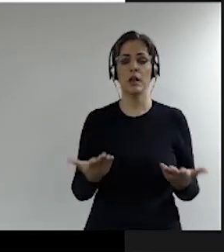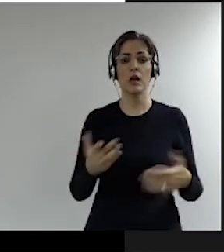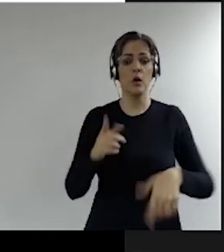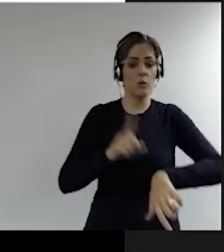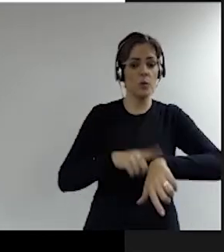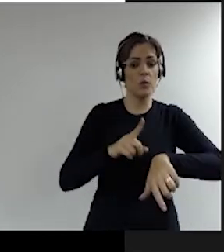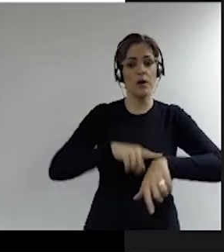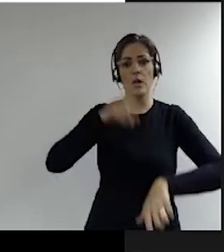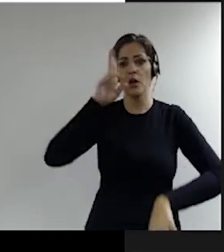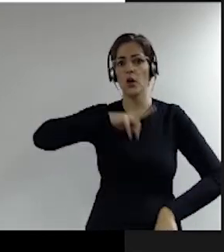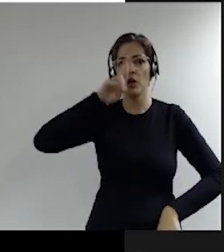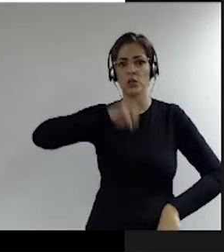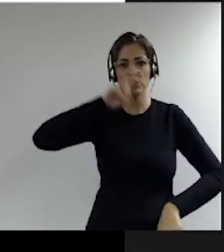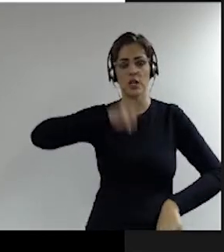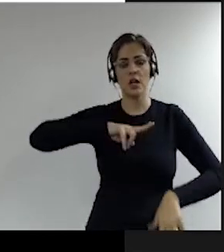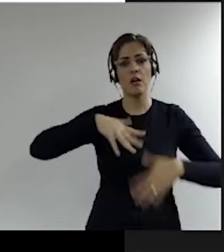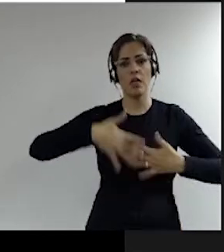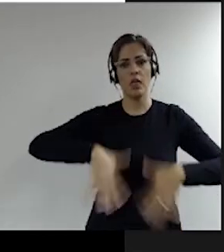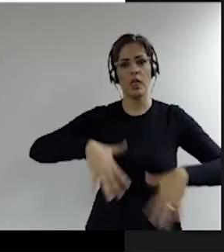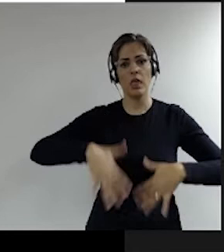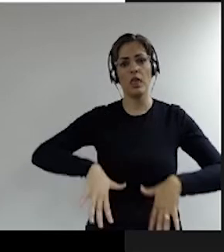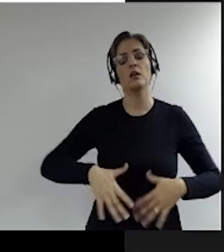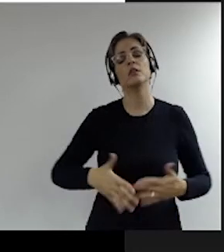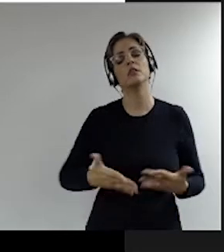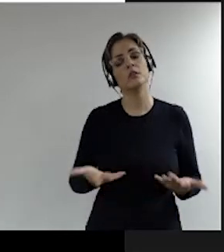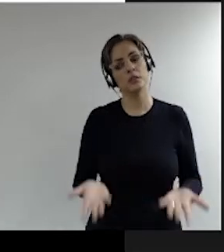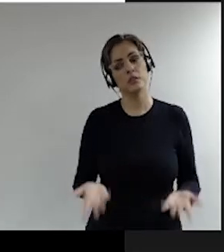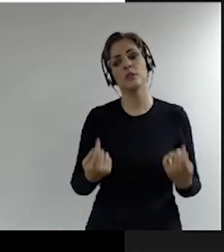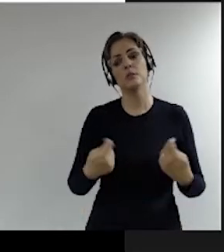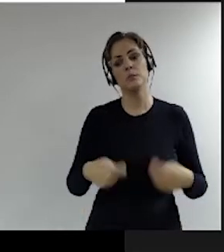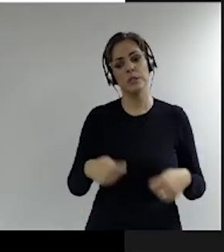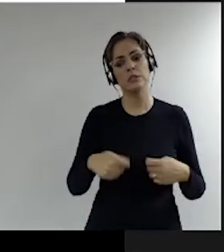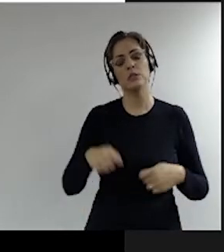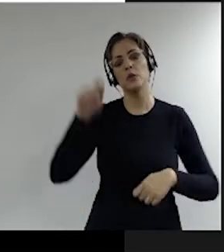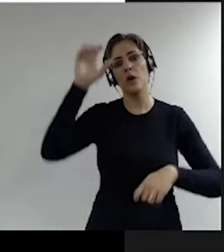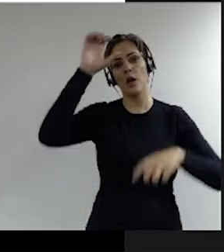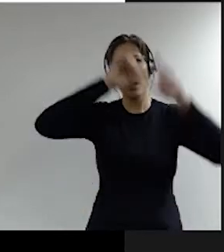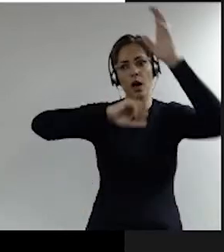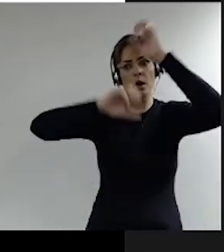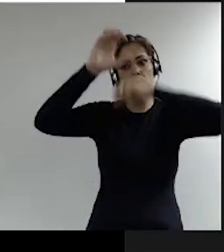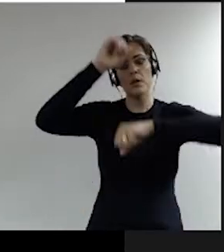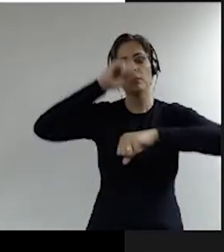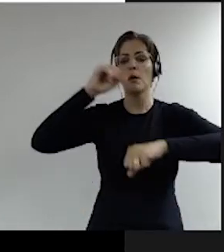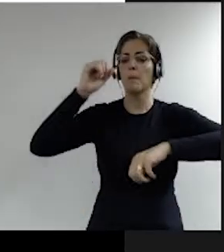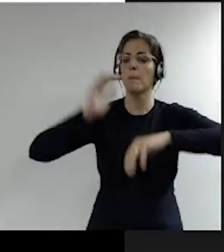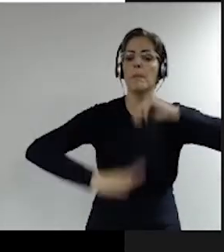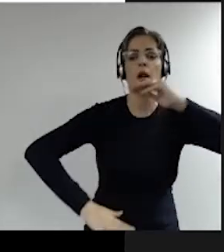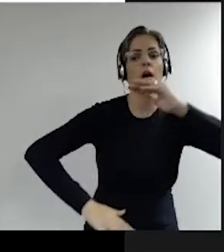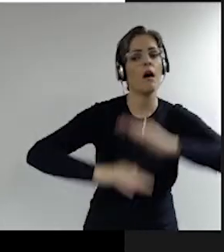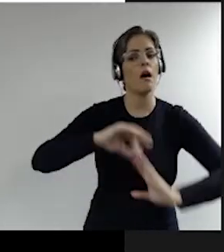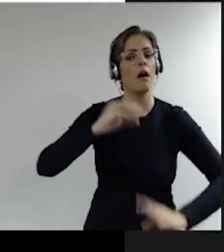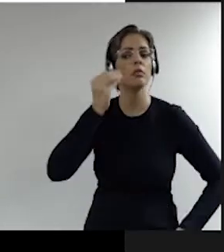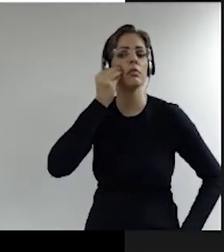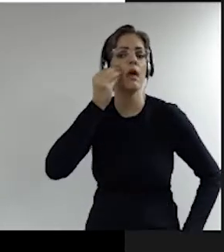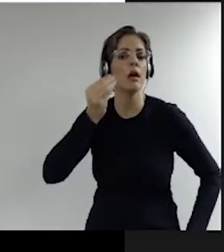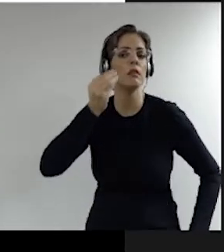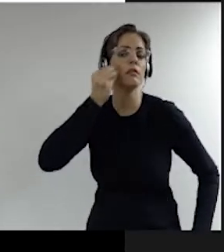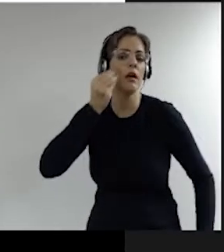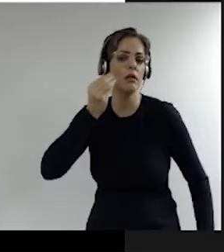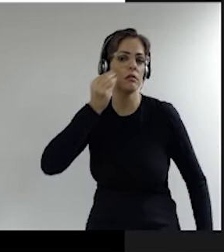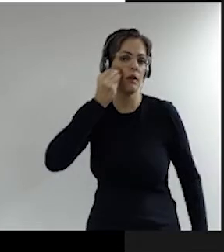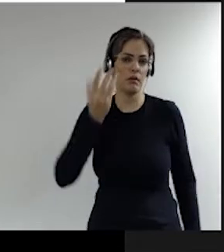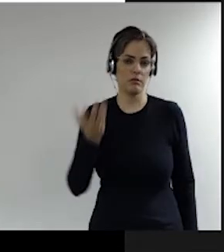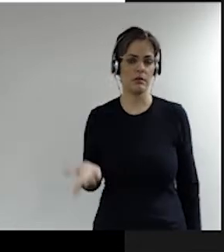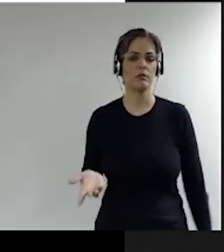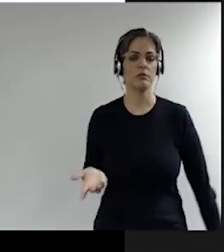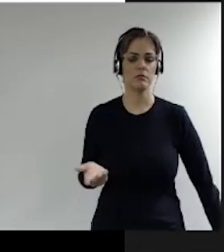a resposta envolveu muito aprender fazendo, learning by doing, como dizem os